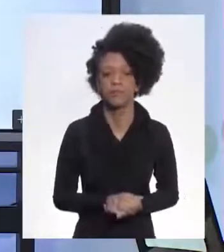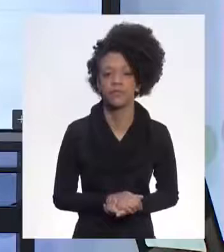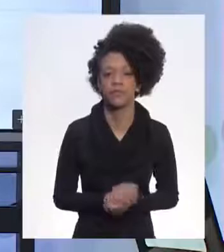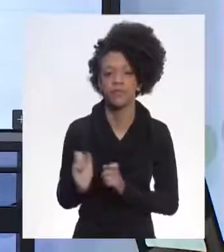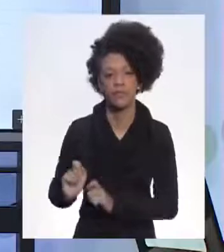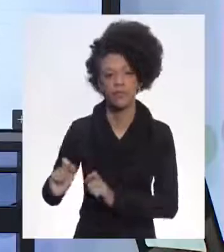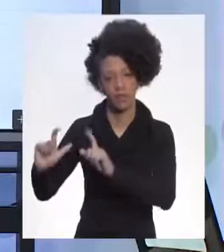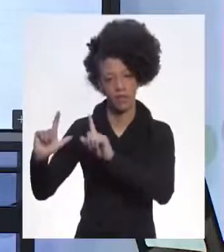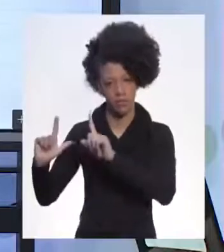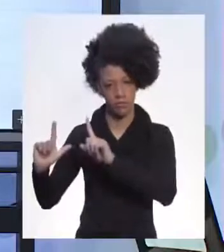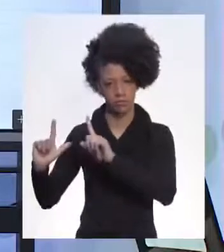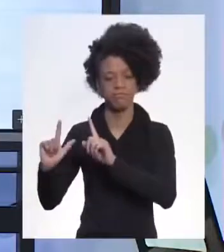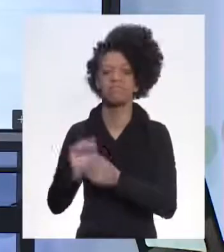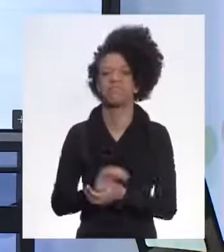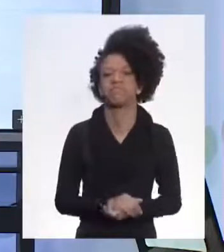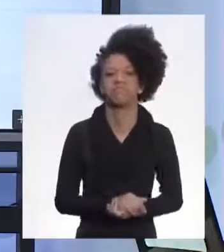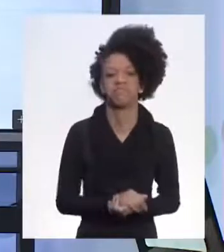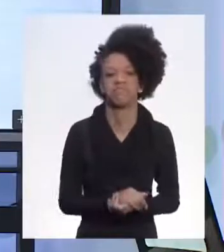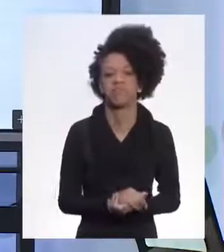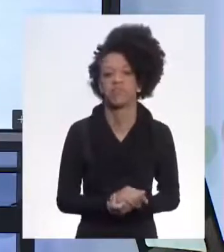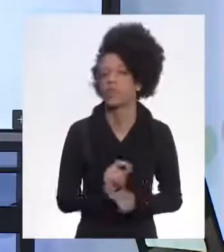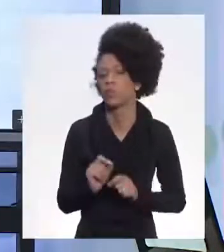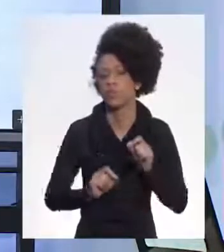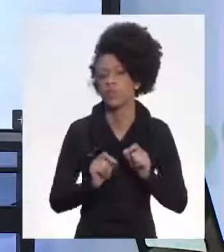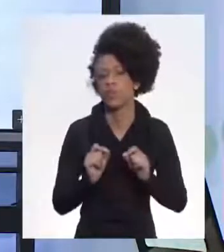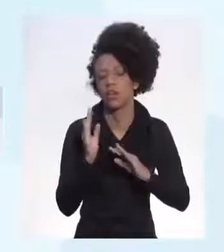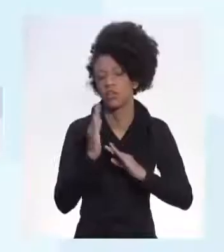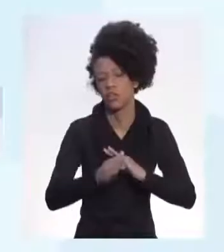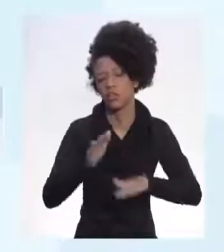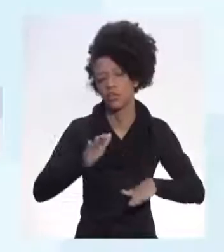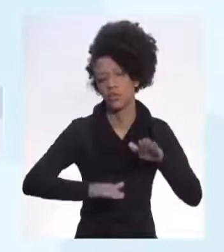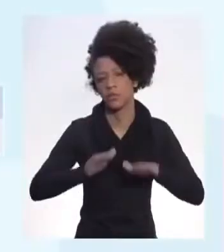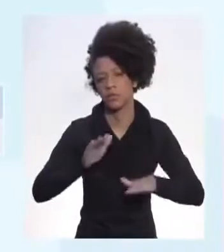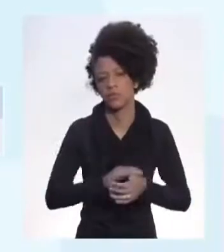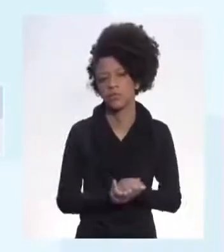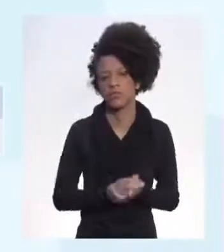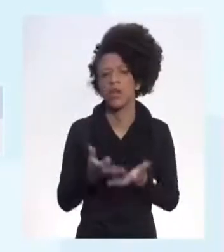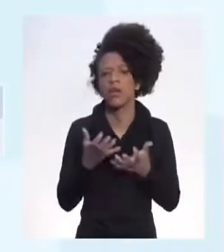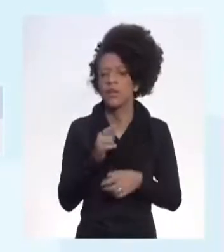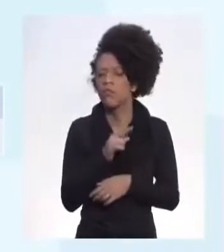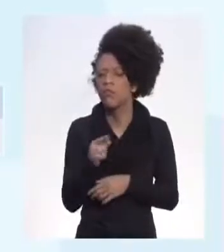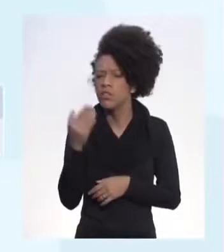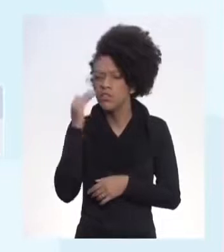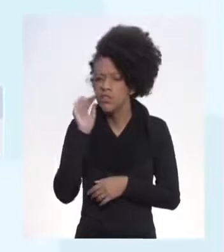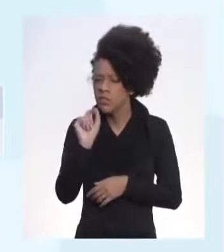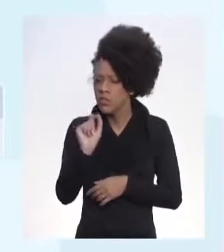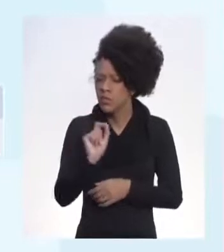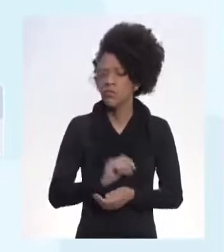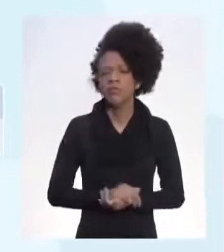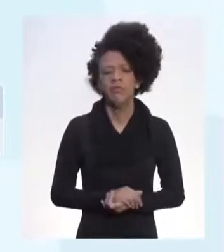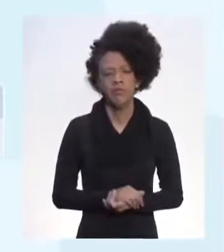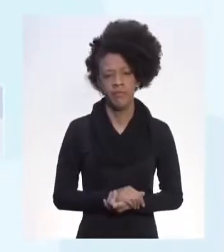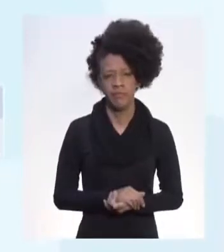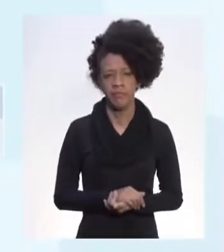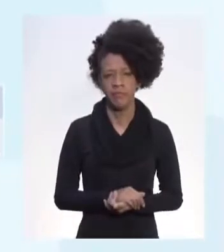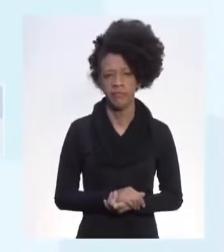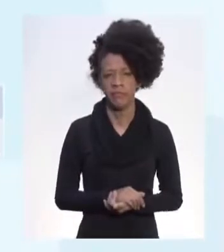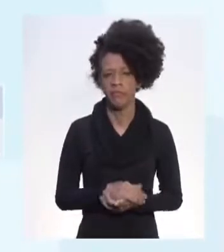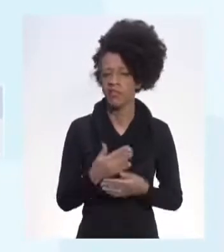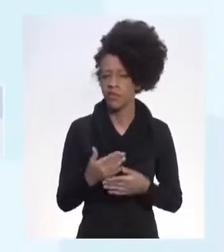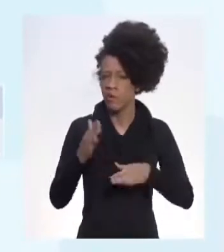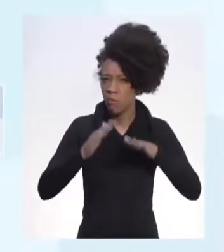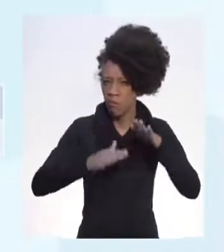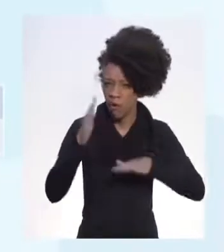aparecer para vocês uma definiçãozinha do que é diretamente proporcional, que eu queria que vocês entendessem o seguinte. Então,